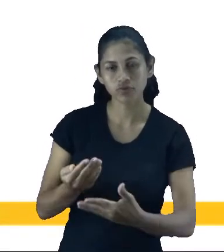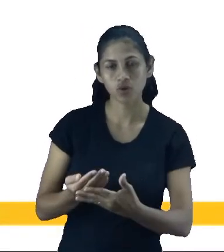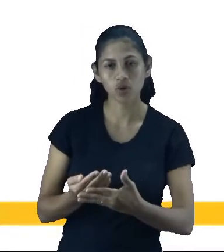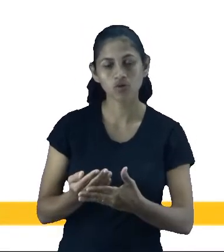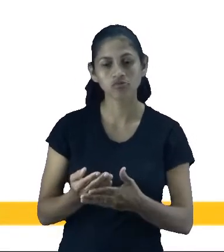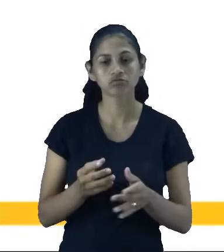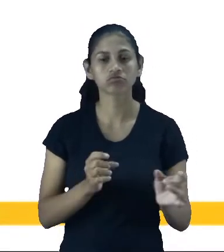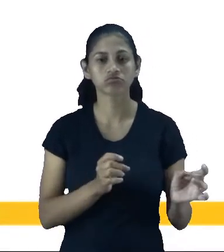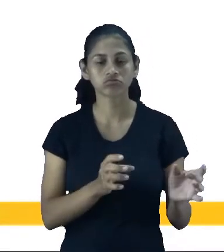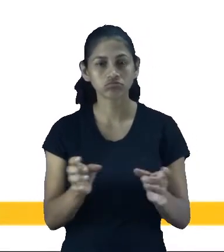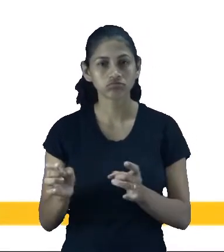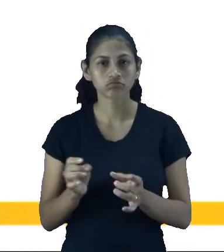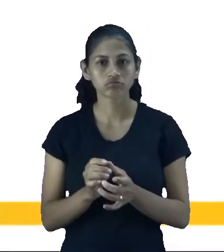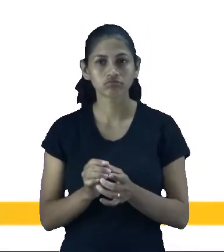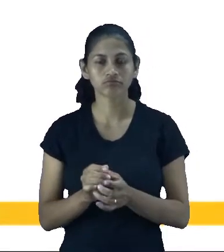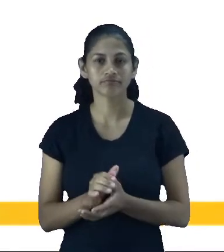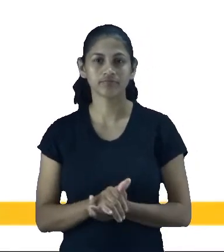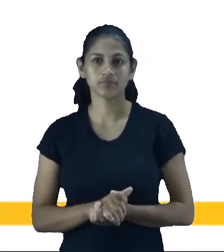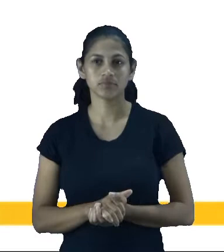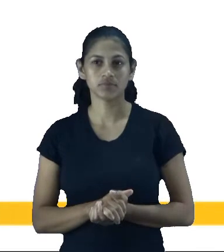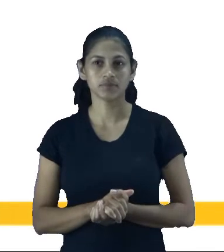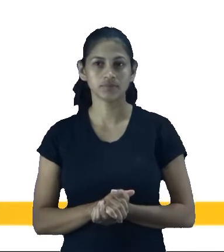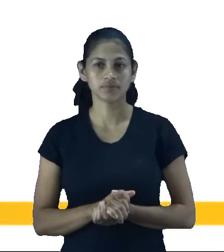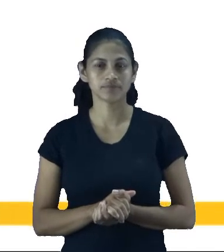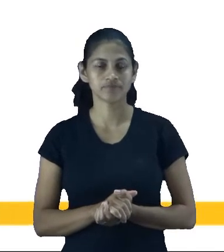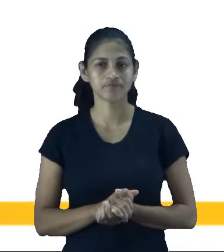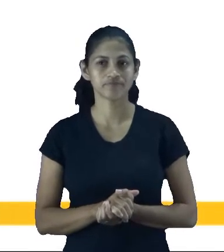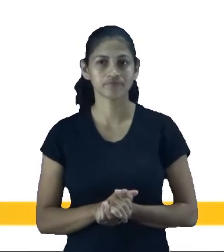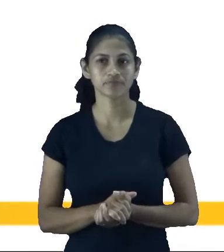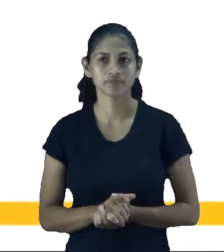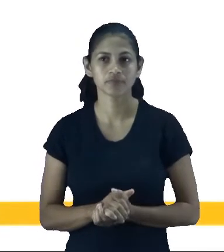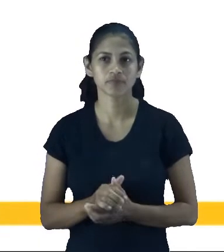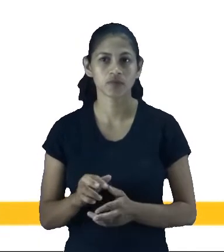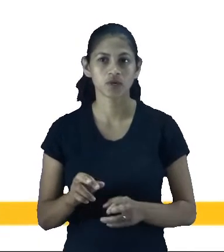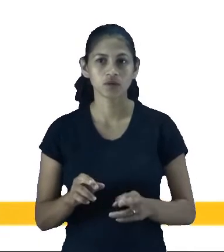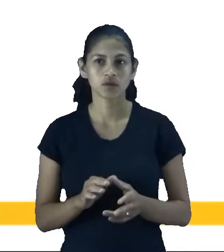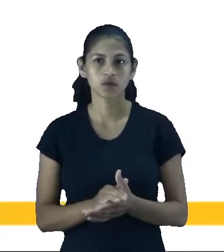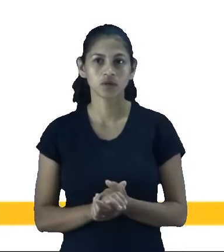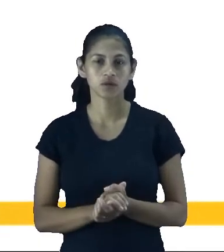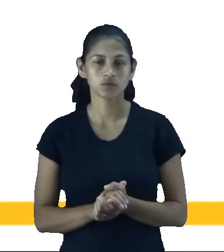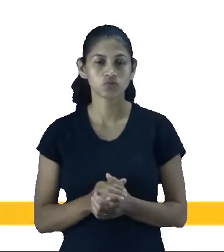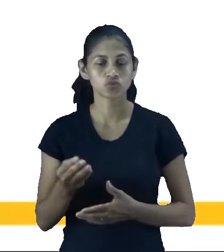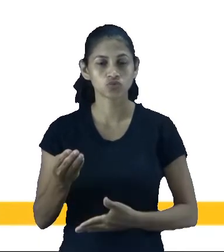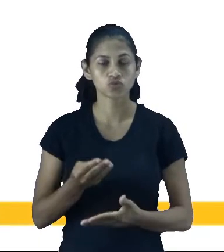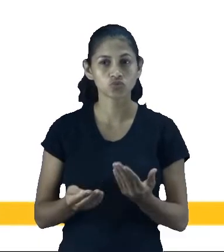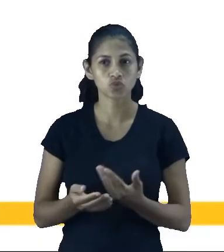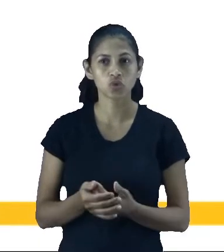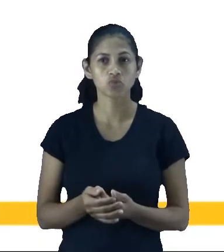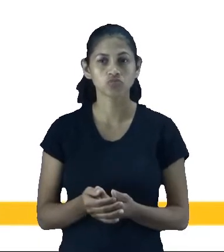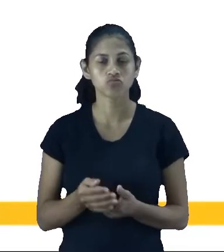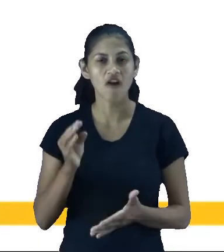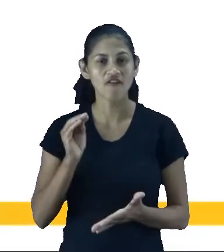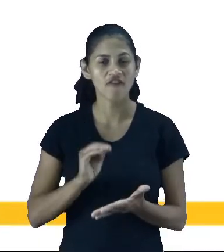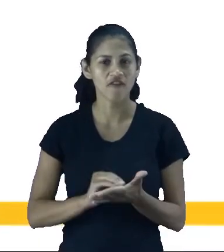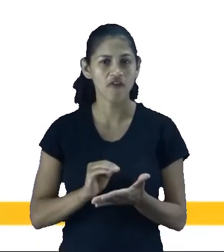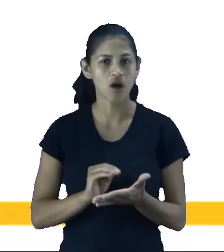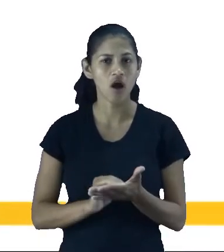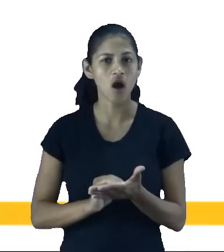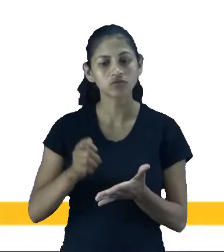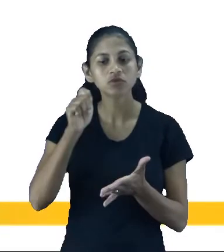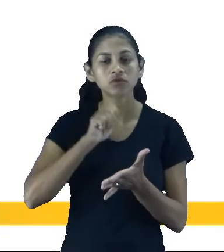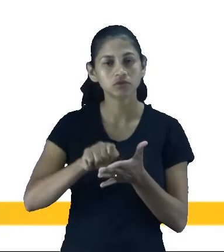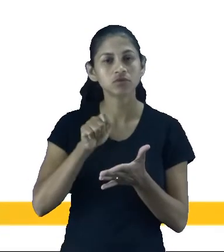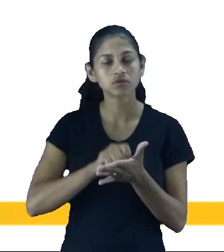religião politeísta baseadas em elementos da natureza e ausência da escrita.